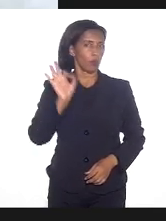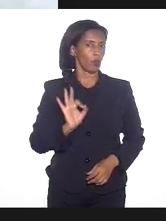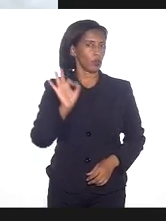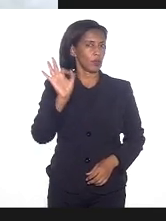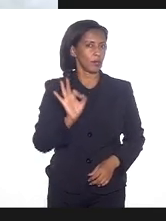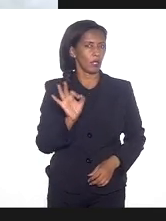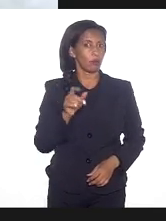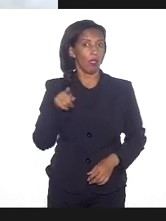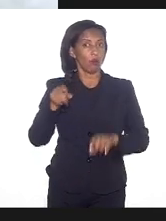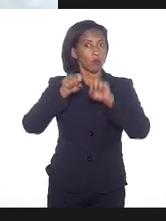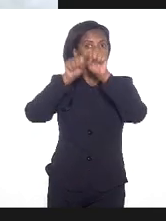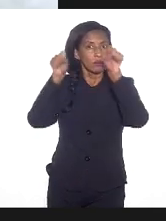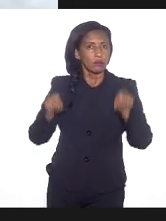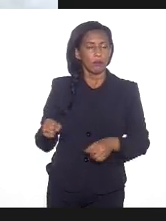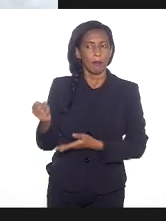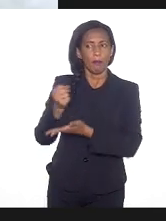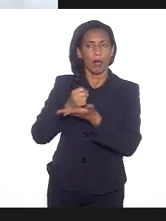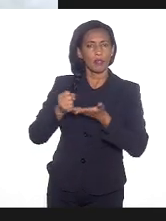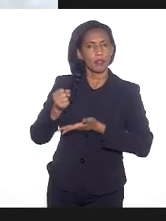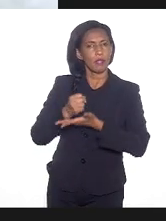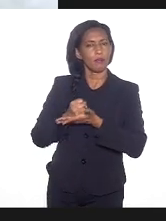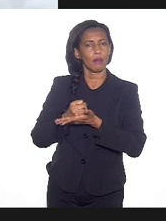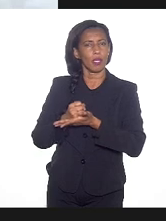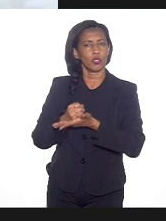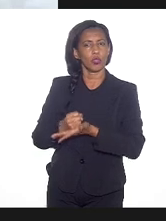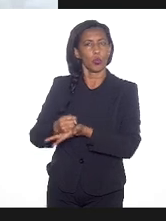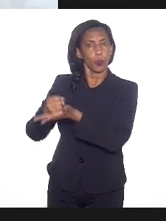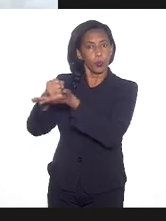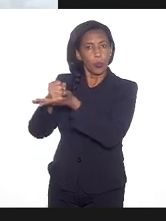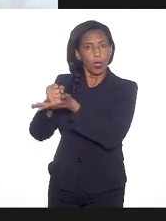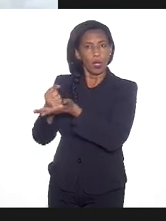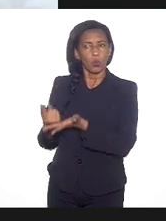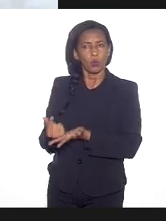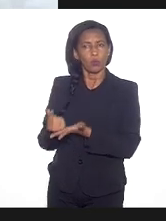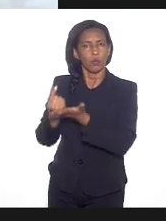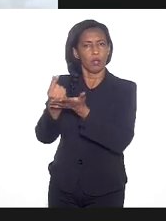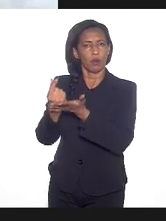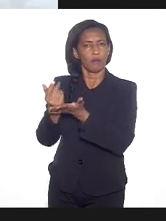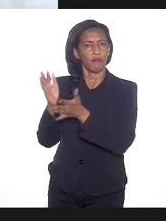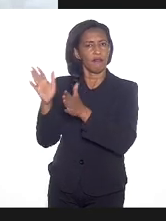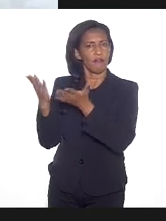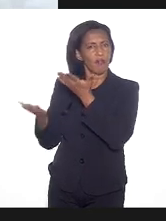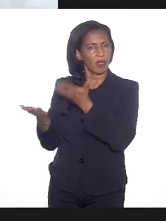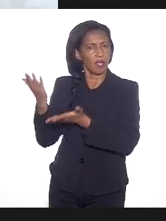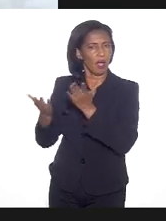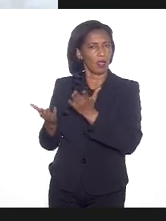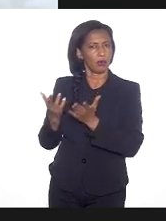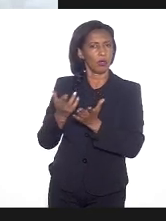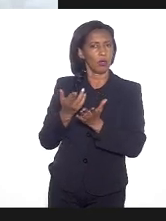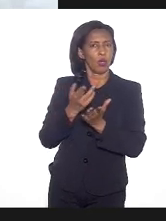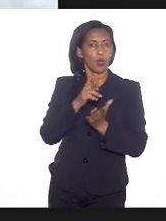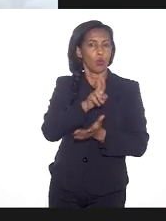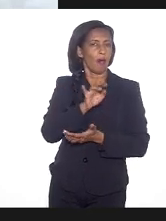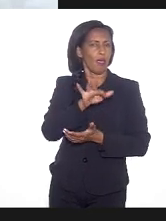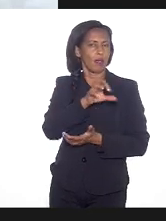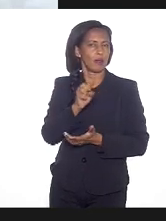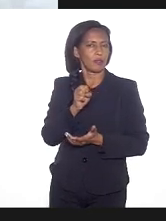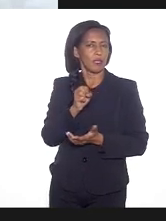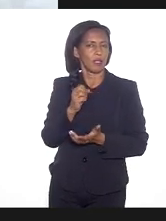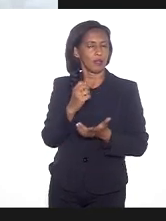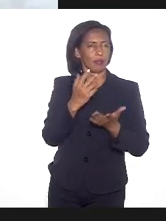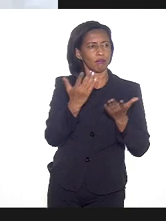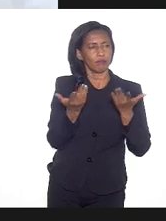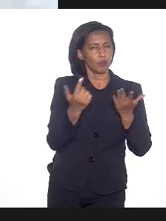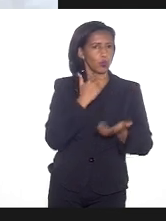sistema basicamente sustentado numa renda variável, numa receita totalmente incerta.